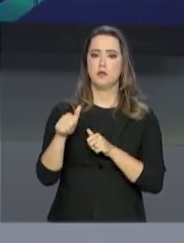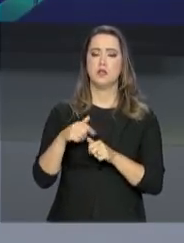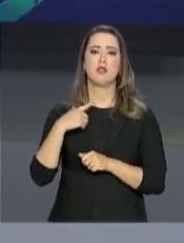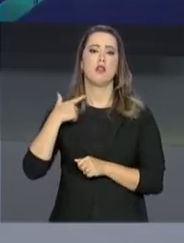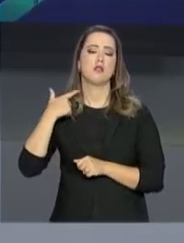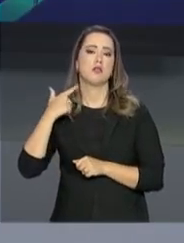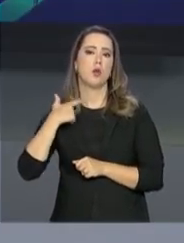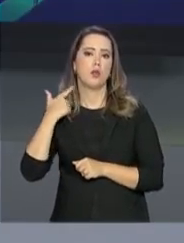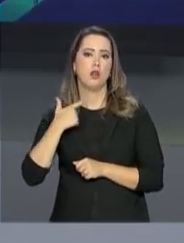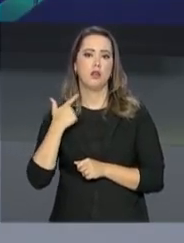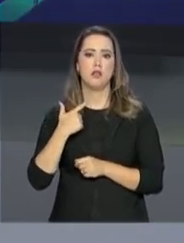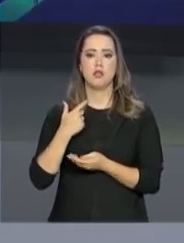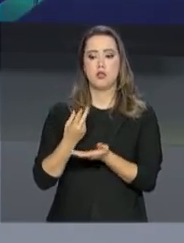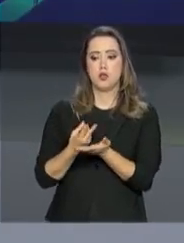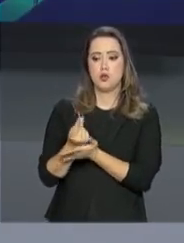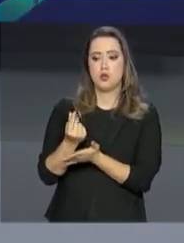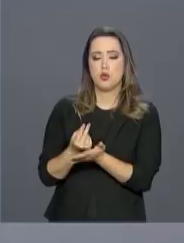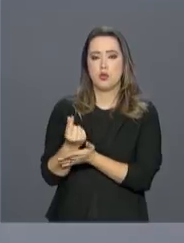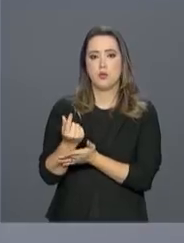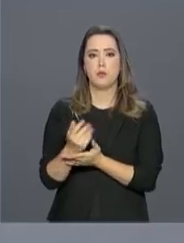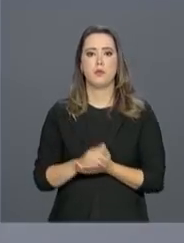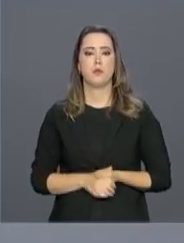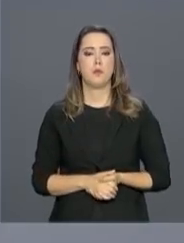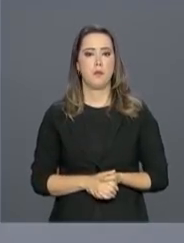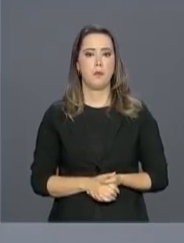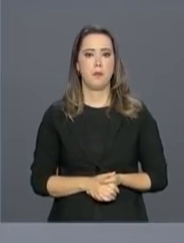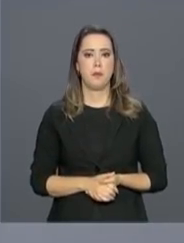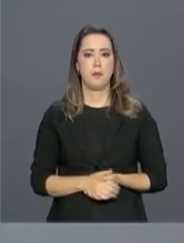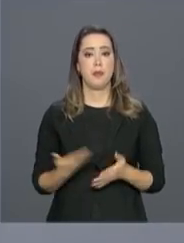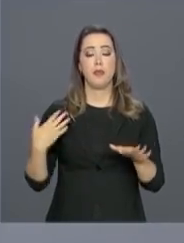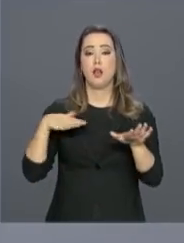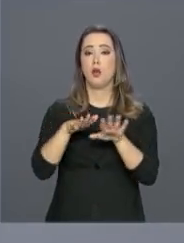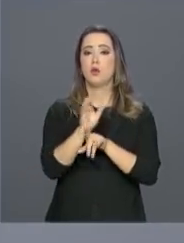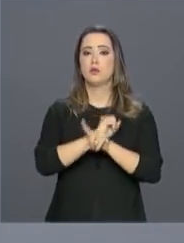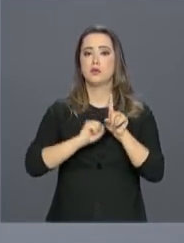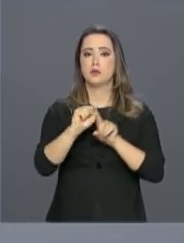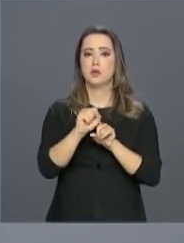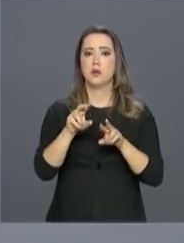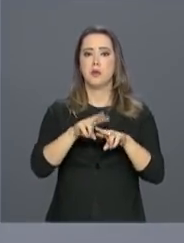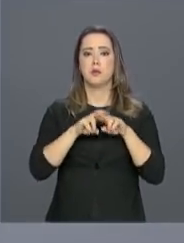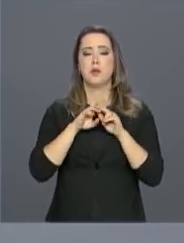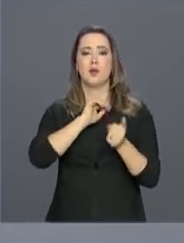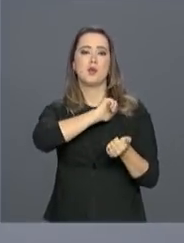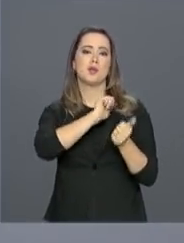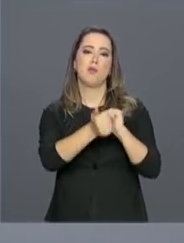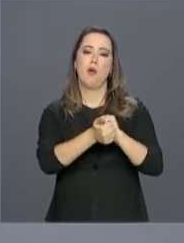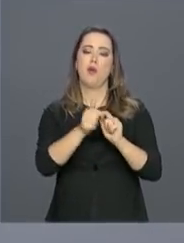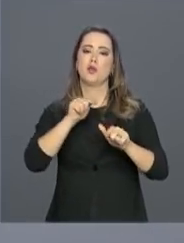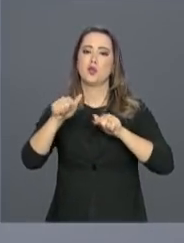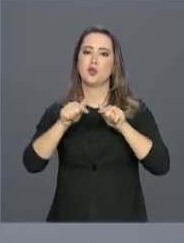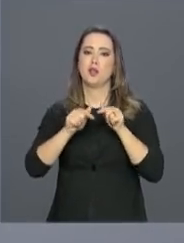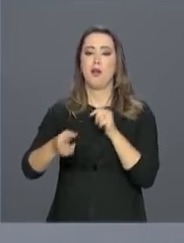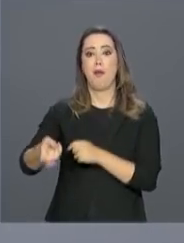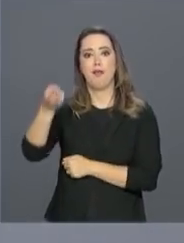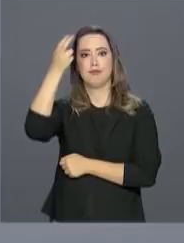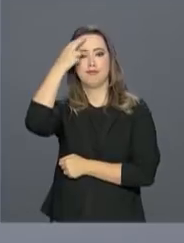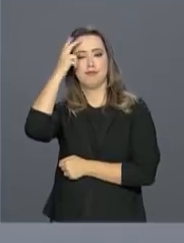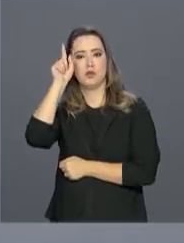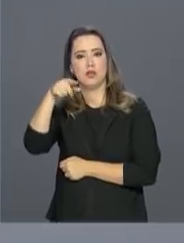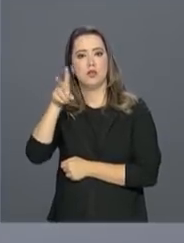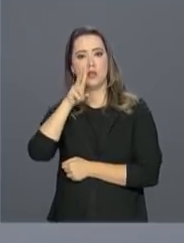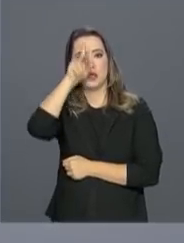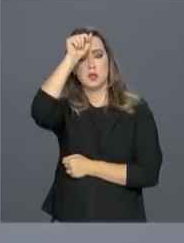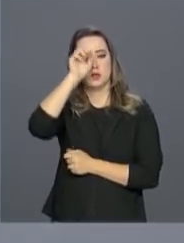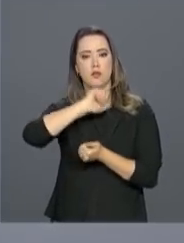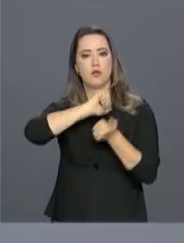para ações do setor inclusão social por meio da prática de esportes e atividades culturais esse é o